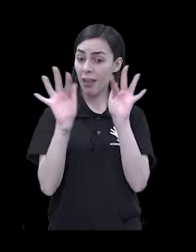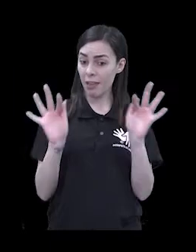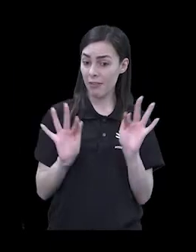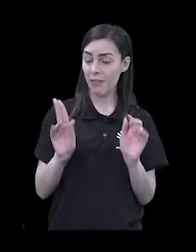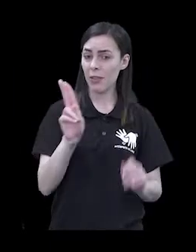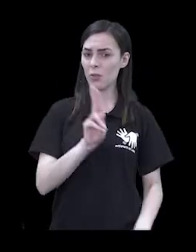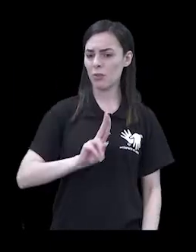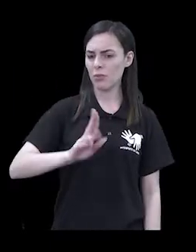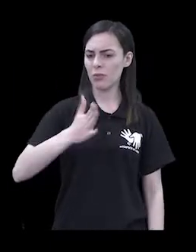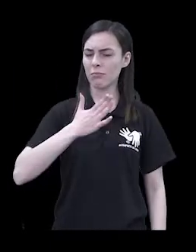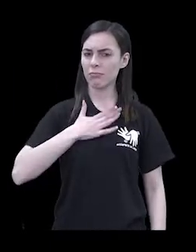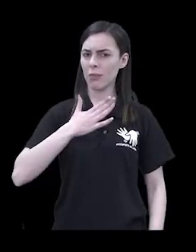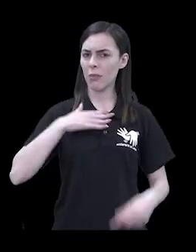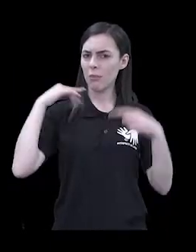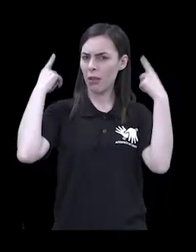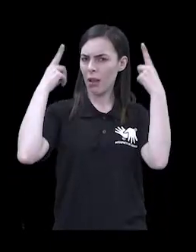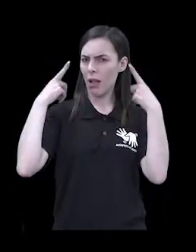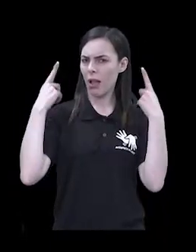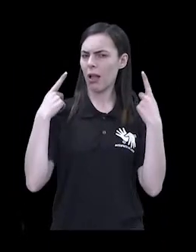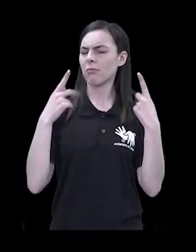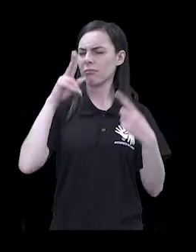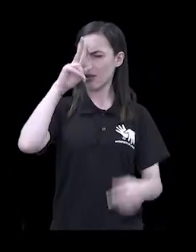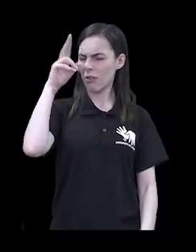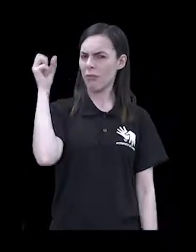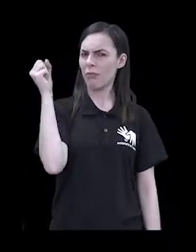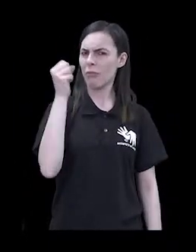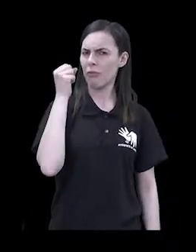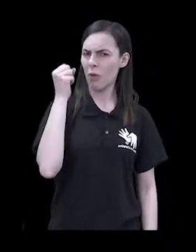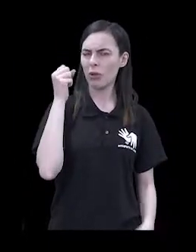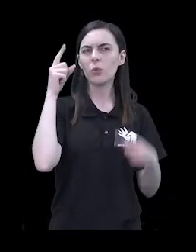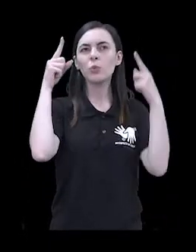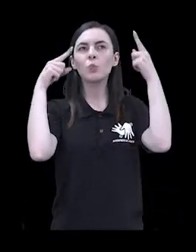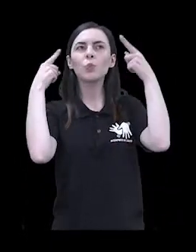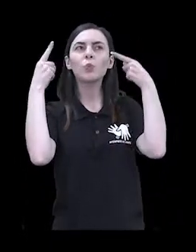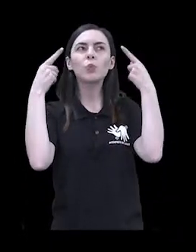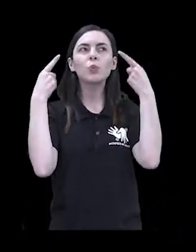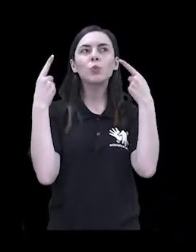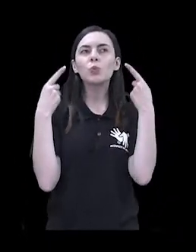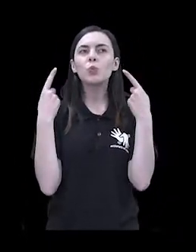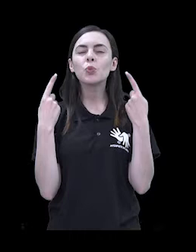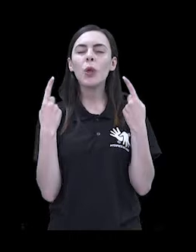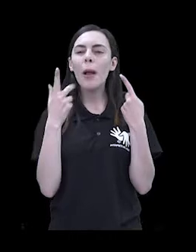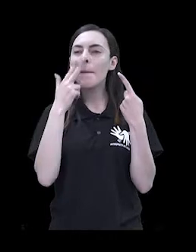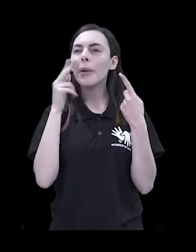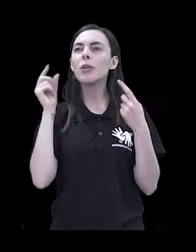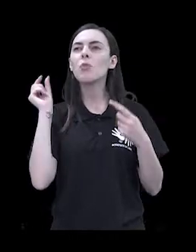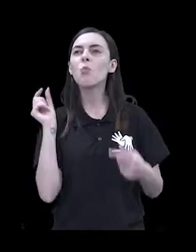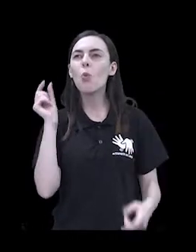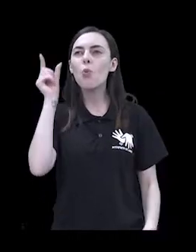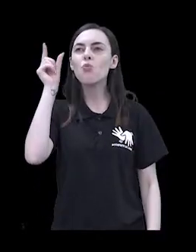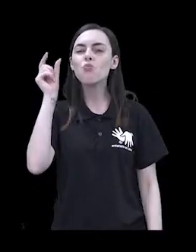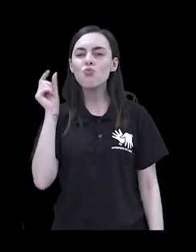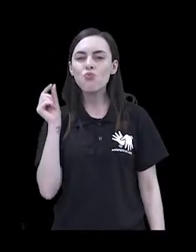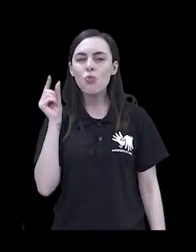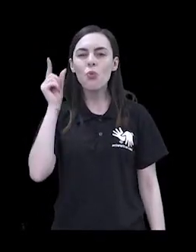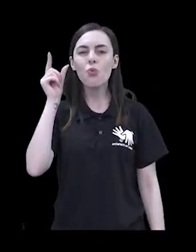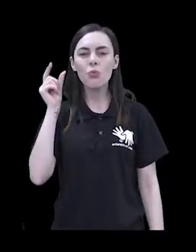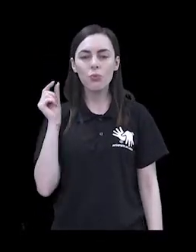Feliz com meu cabelo firme e forte. Com cachos que giram. E o fio feito mola se